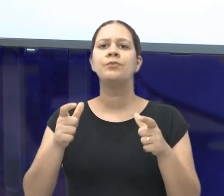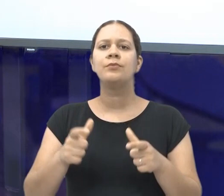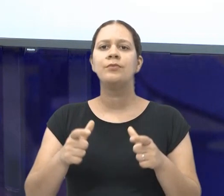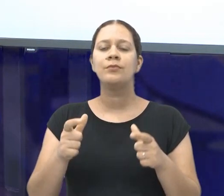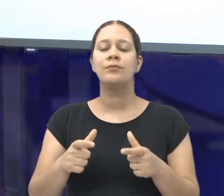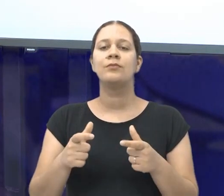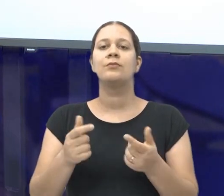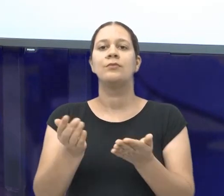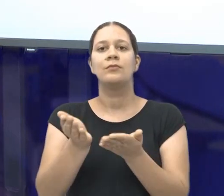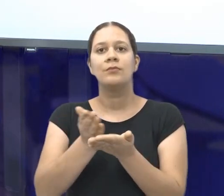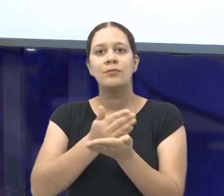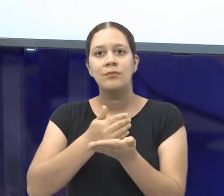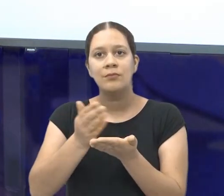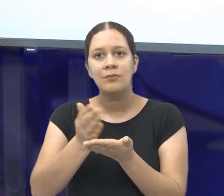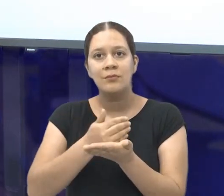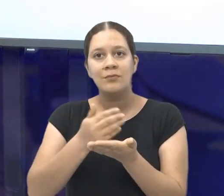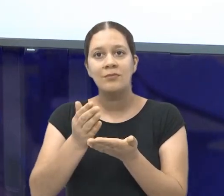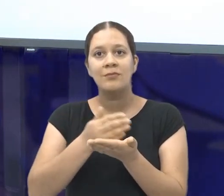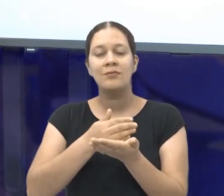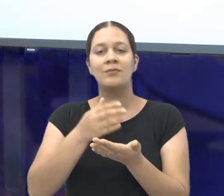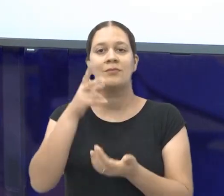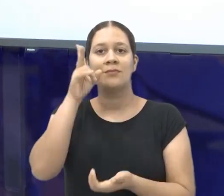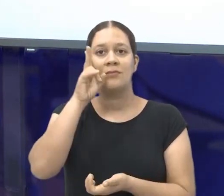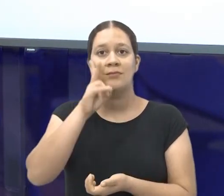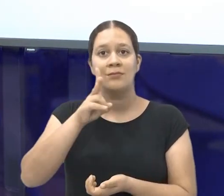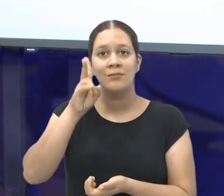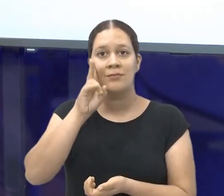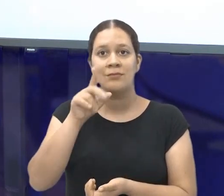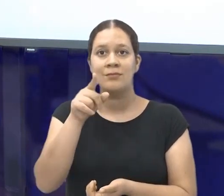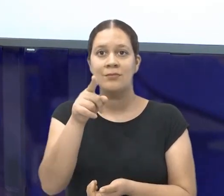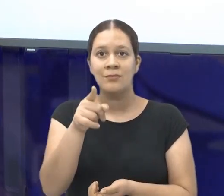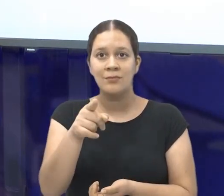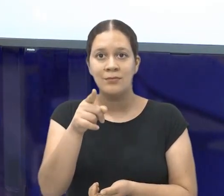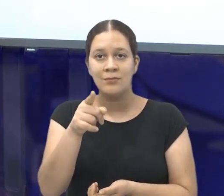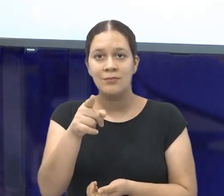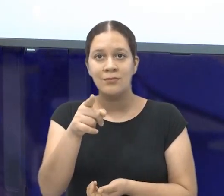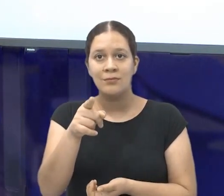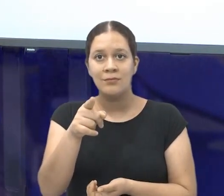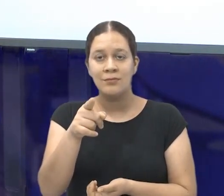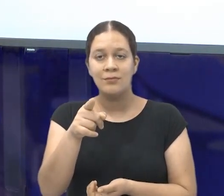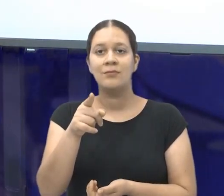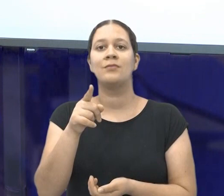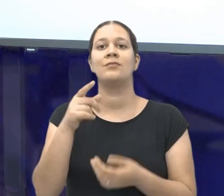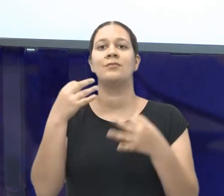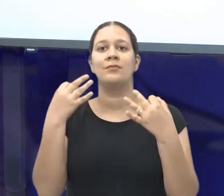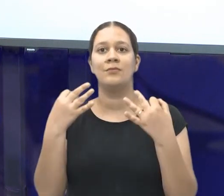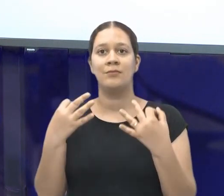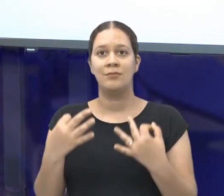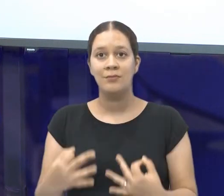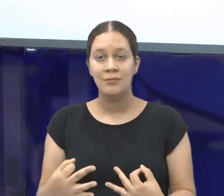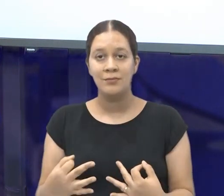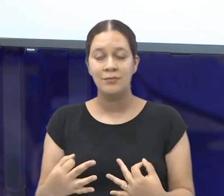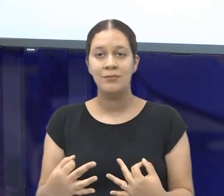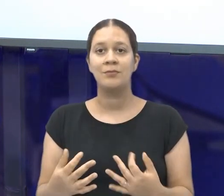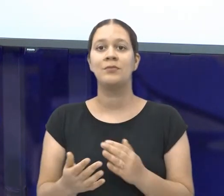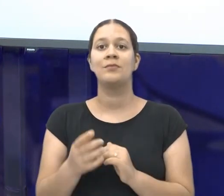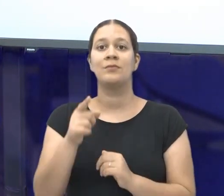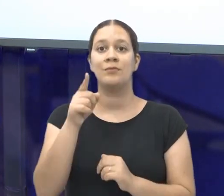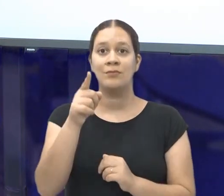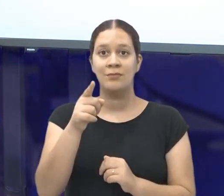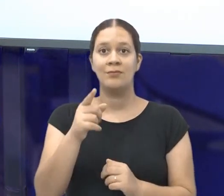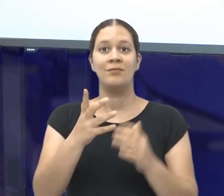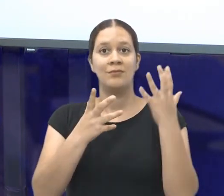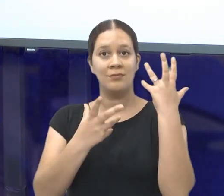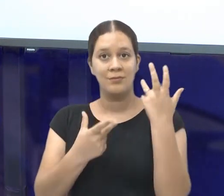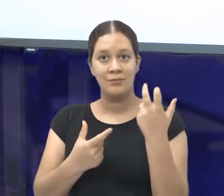No caderno, no bloco de atividades que você certamente, melhor dizendo,